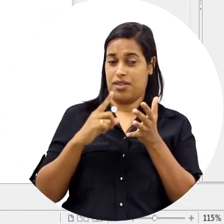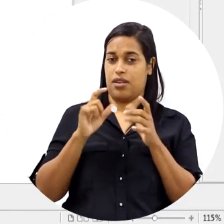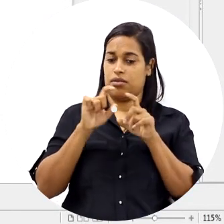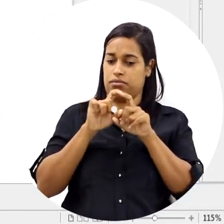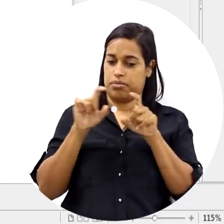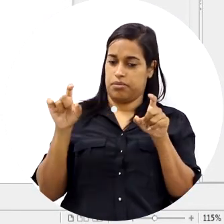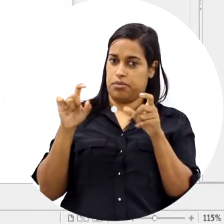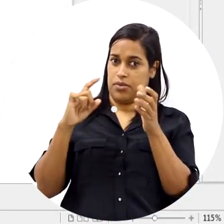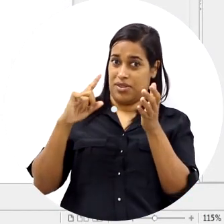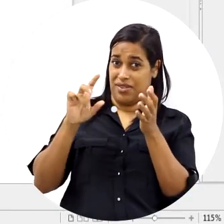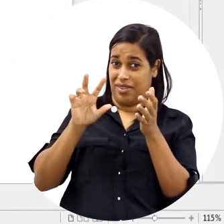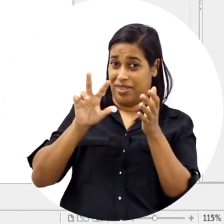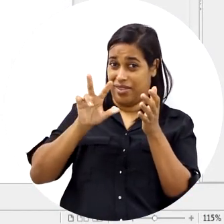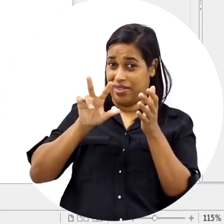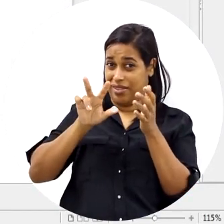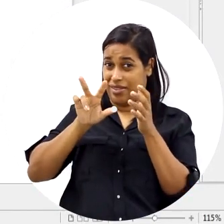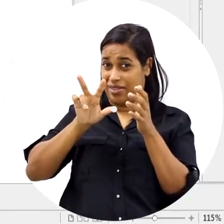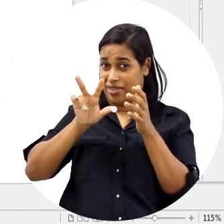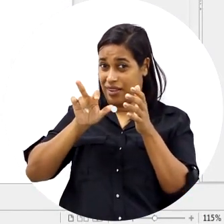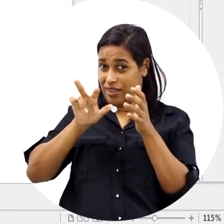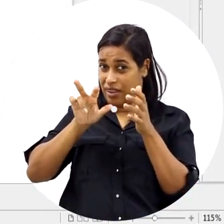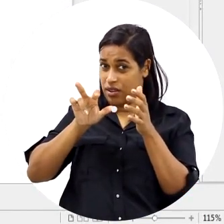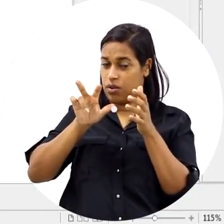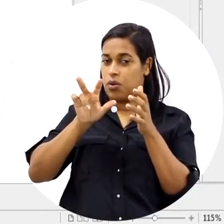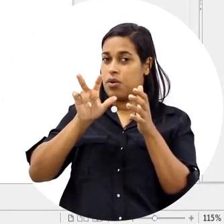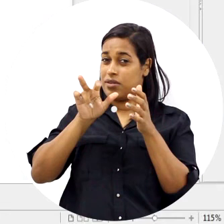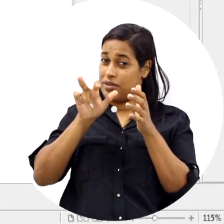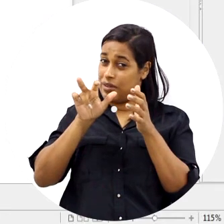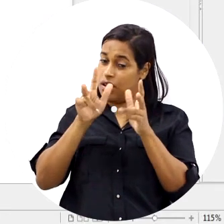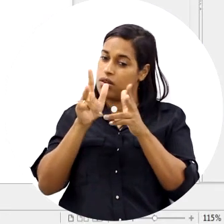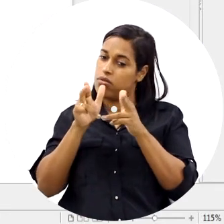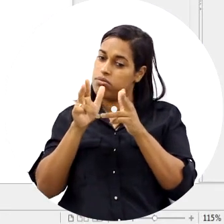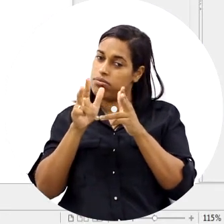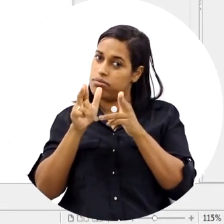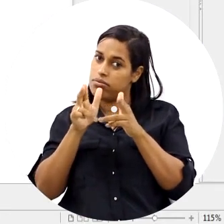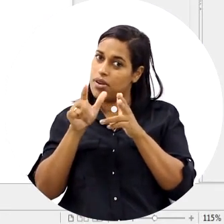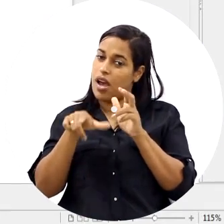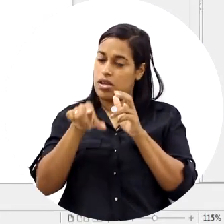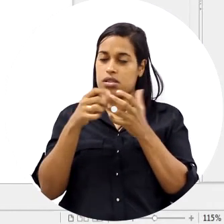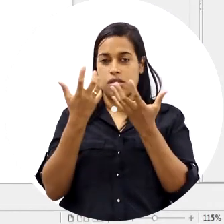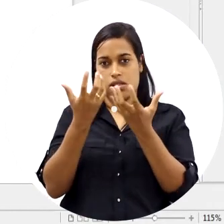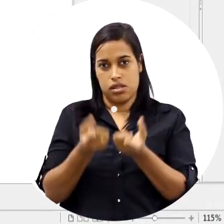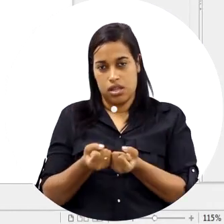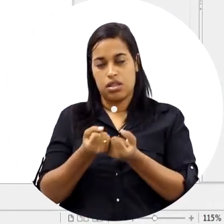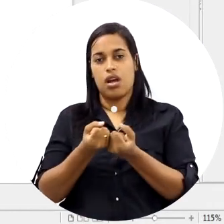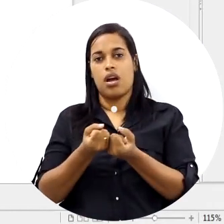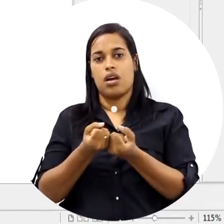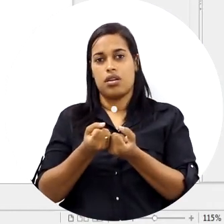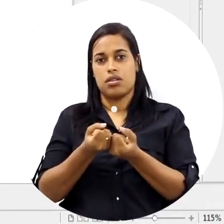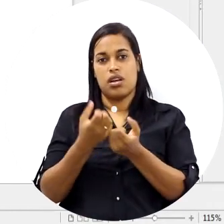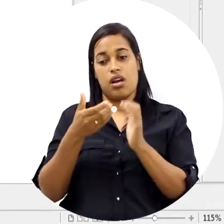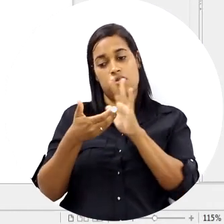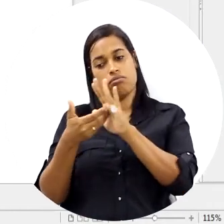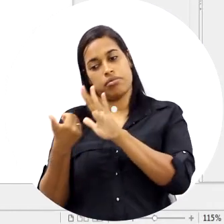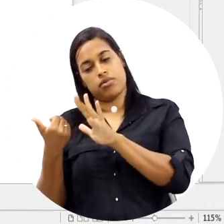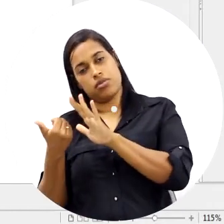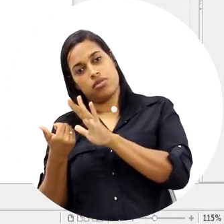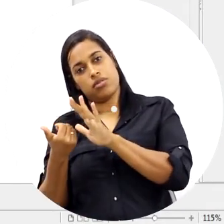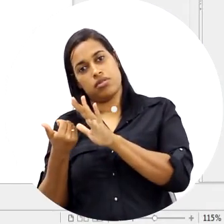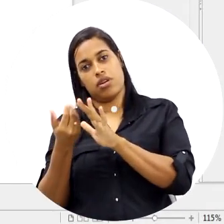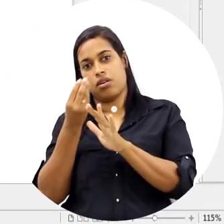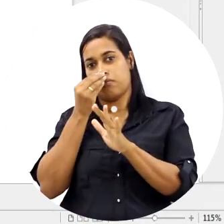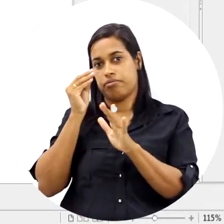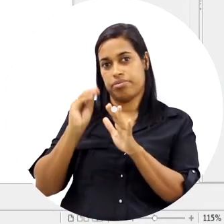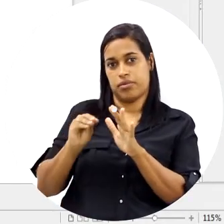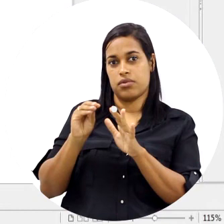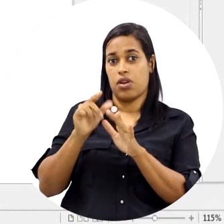cima da parte do documento que foi editada, você tem a opção aqui, ó, aceitar a alteração, rejeitar a